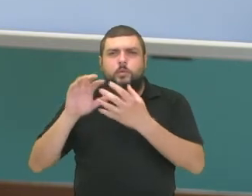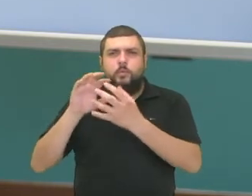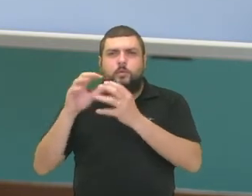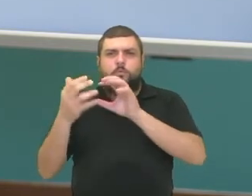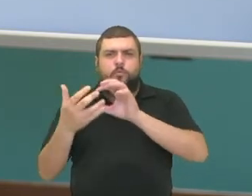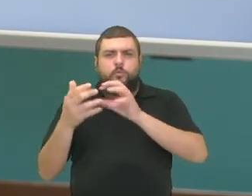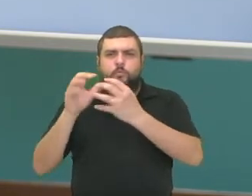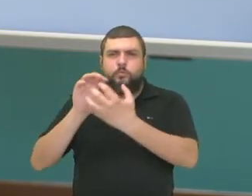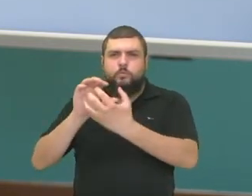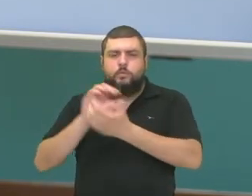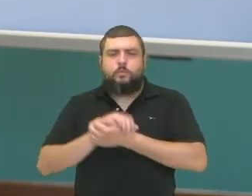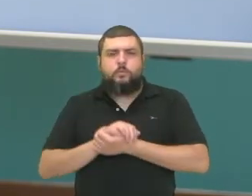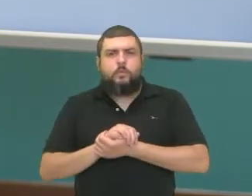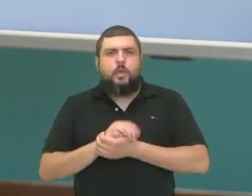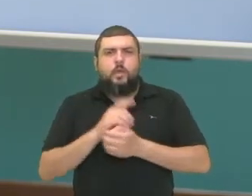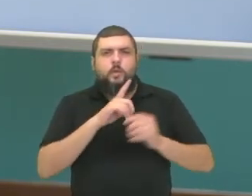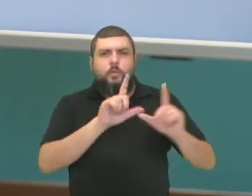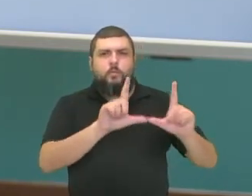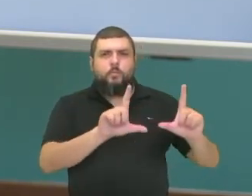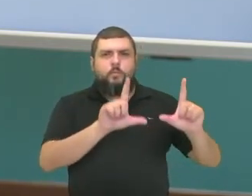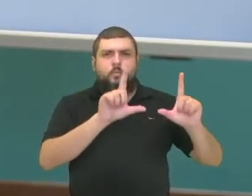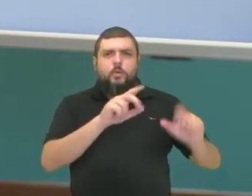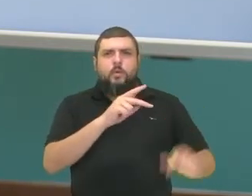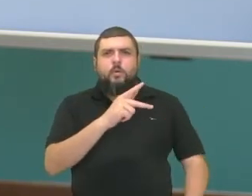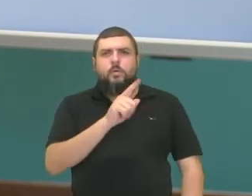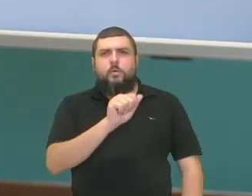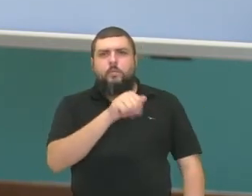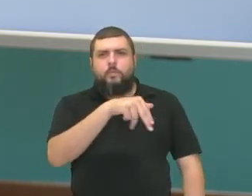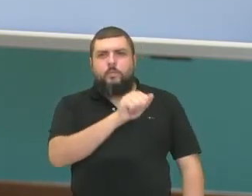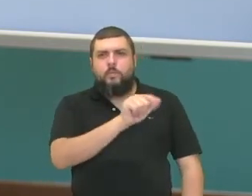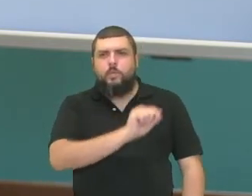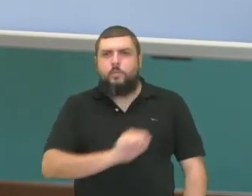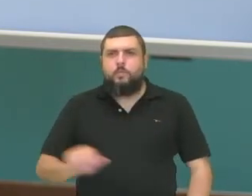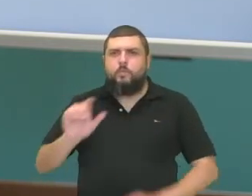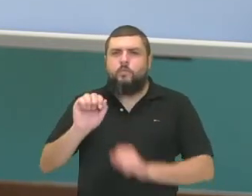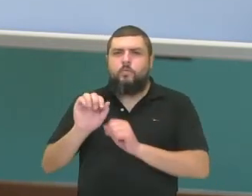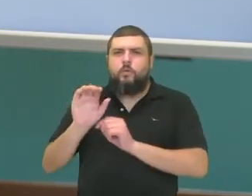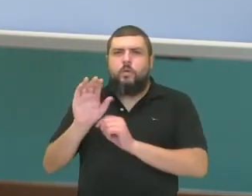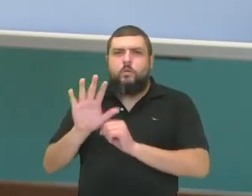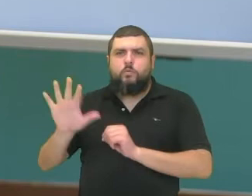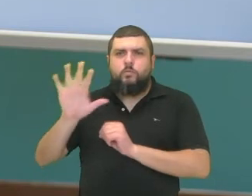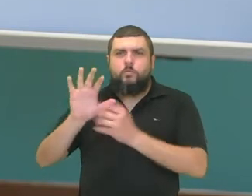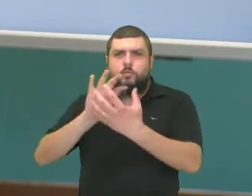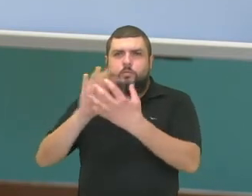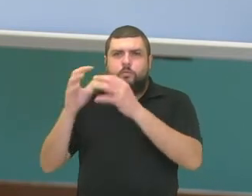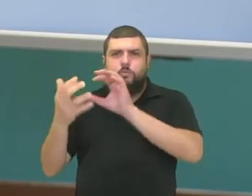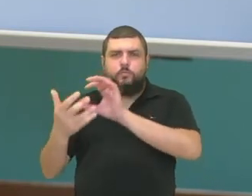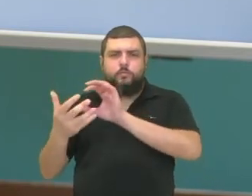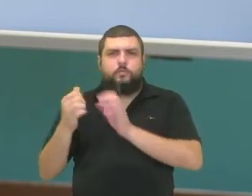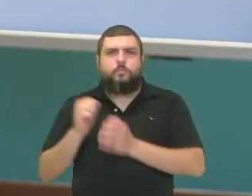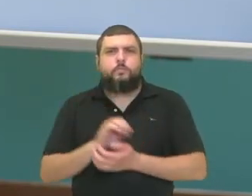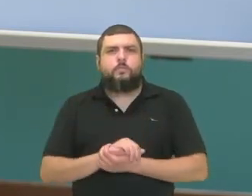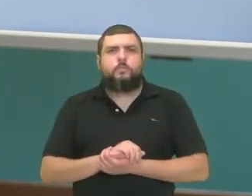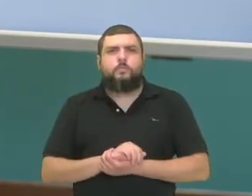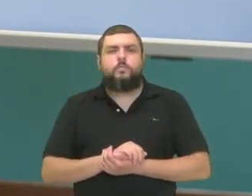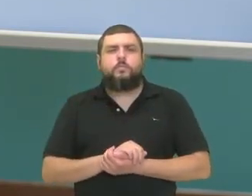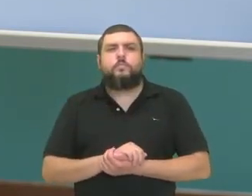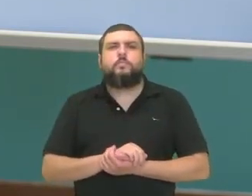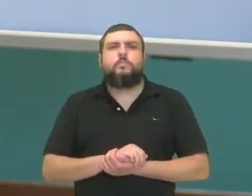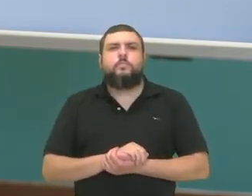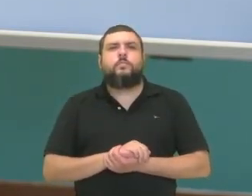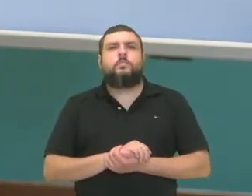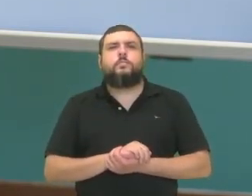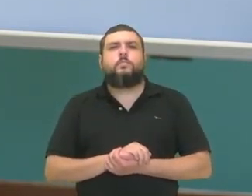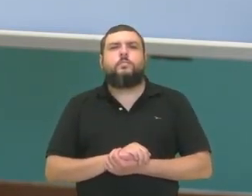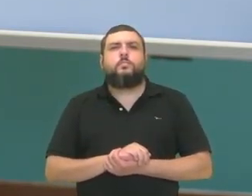isomeria plana e isomeria espacial. Muito bem. Vamos lá, professor.